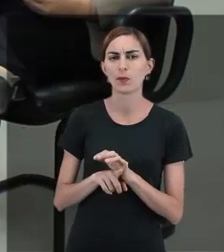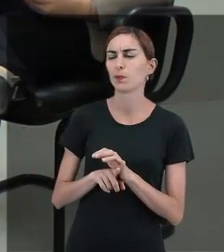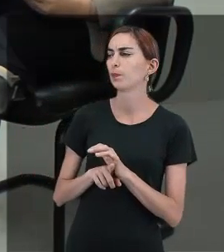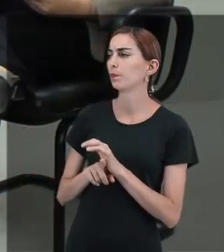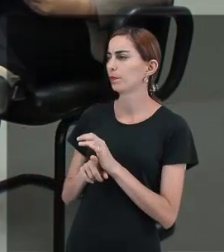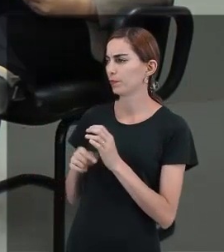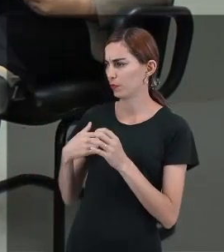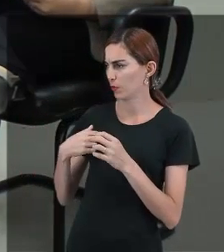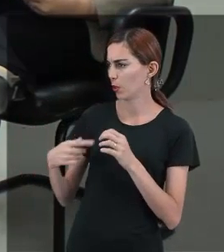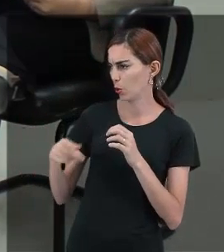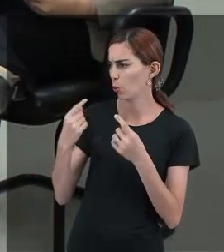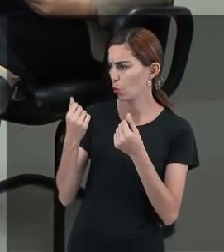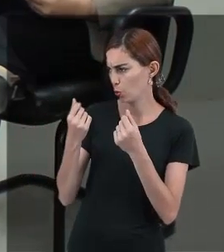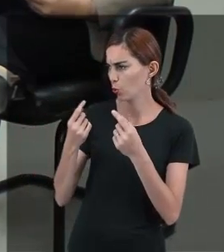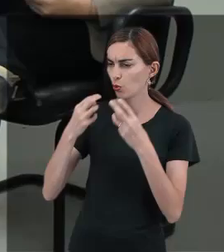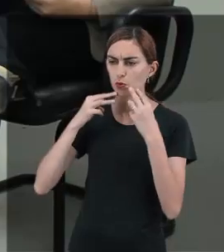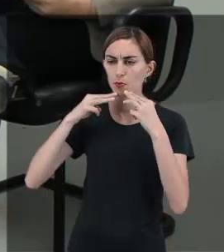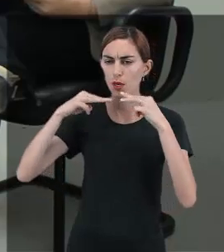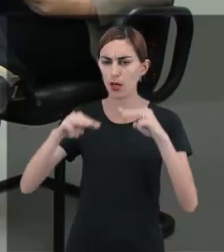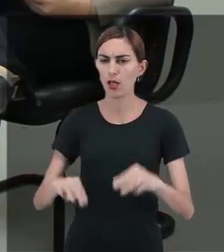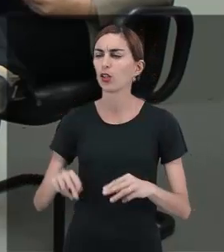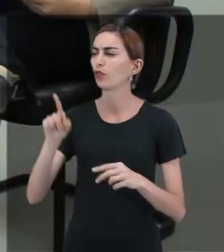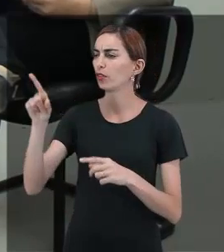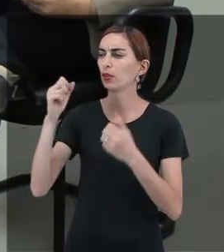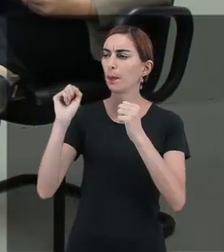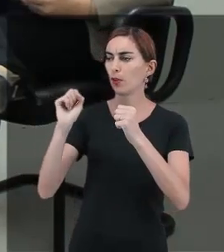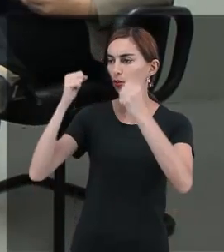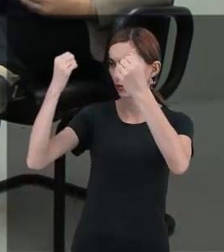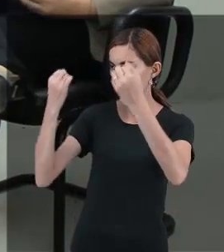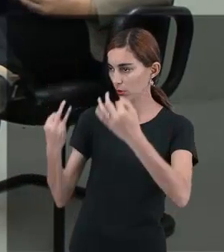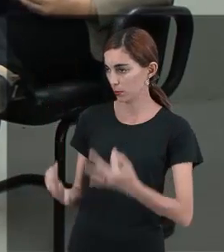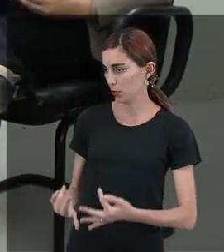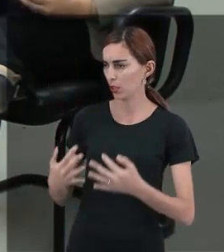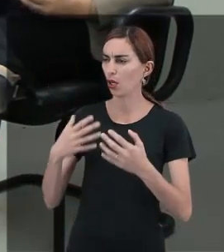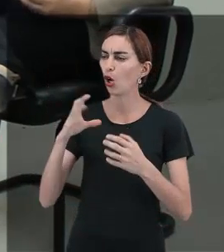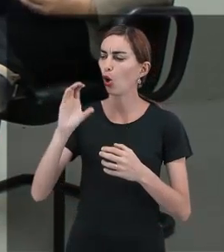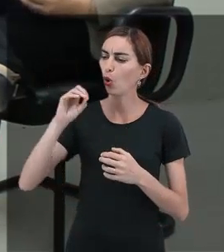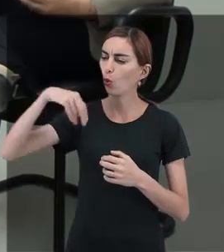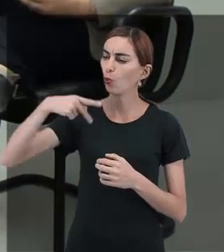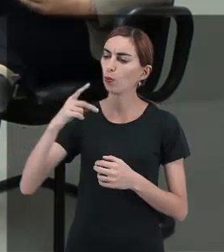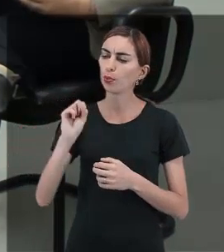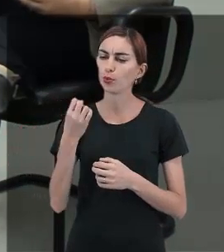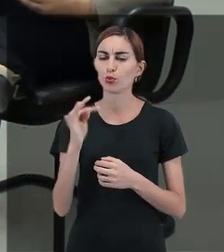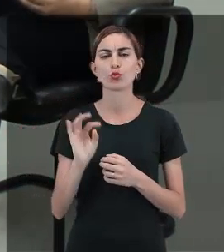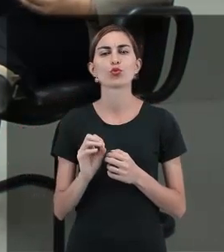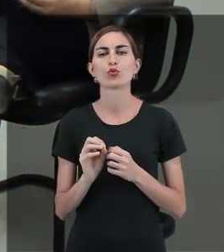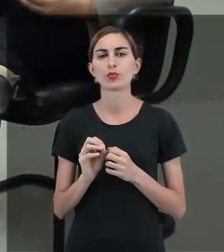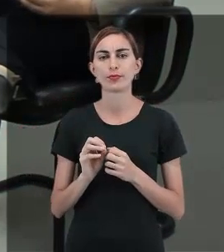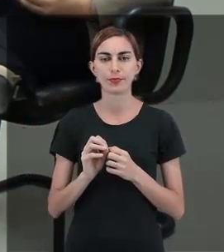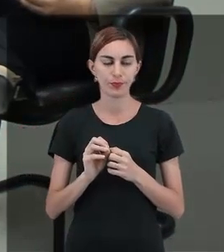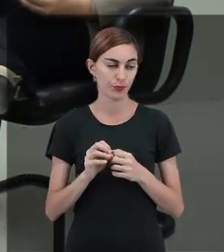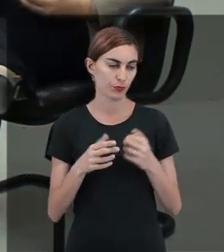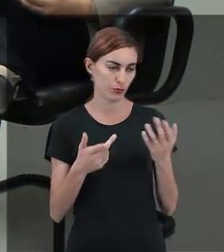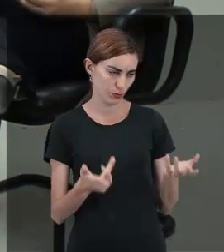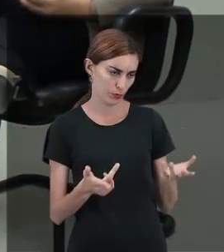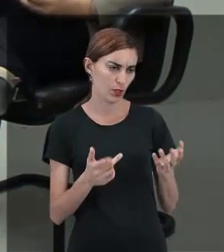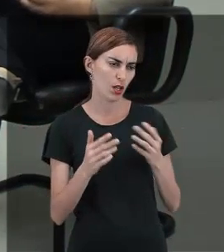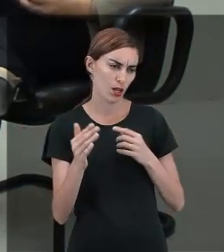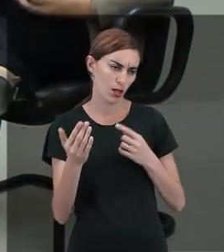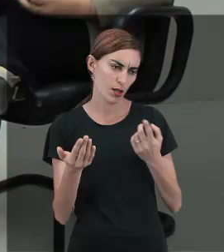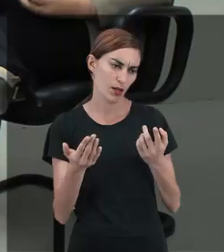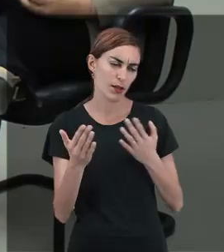do marketing é a praça. O que você poderia explicar melhor sobre esse composto? Olha só, praça, na